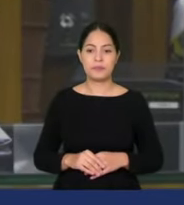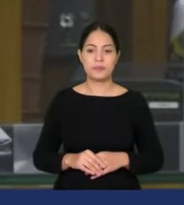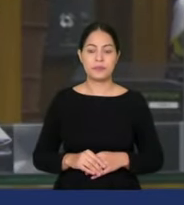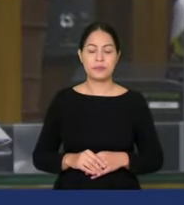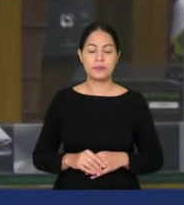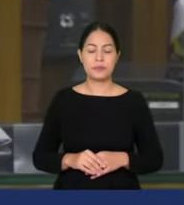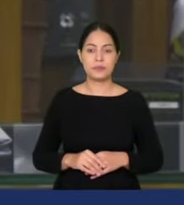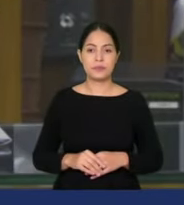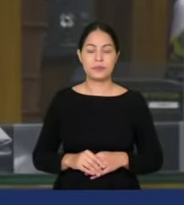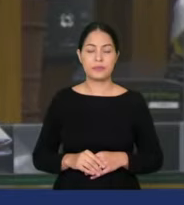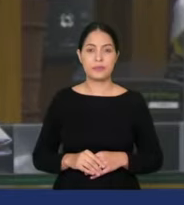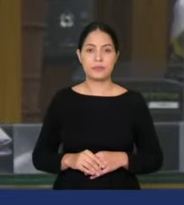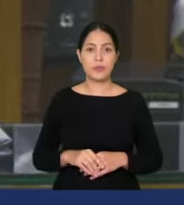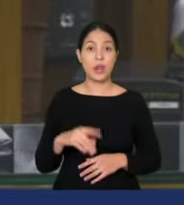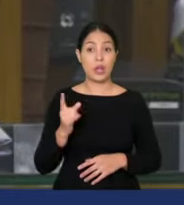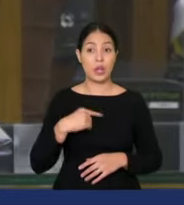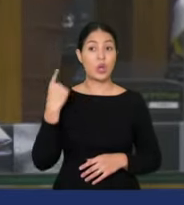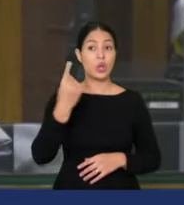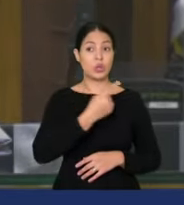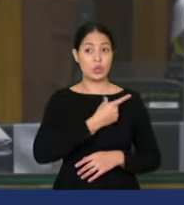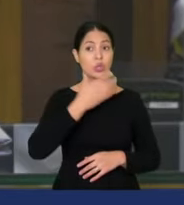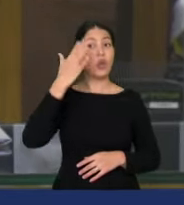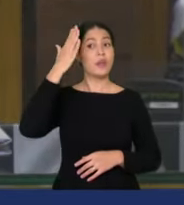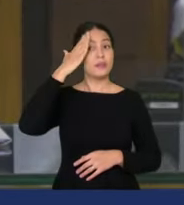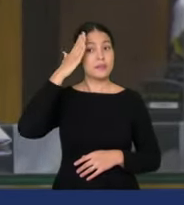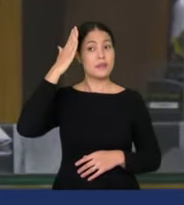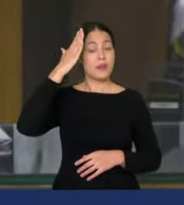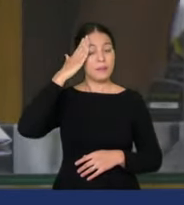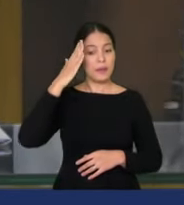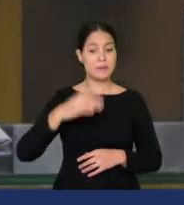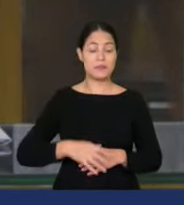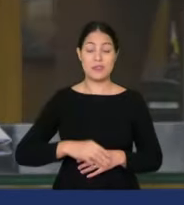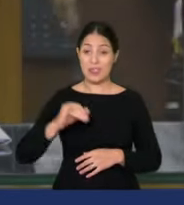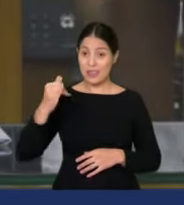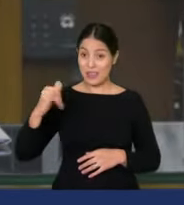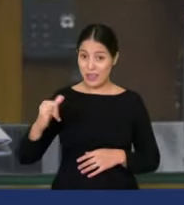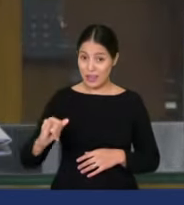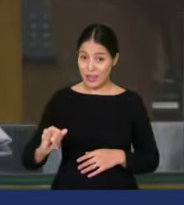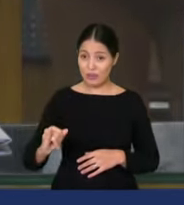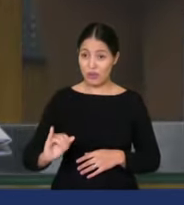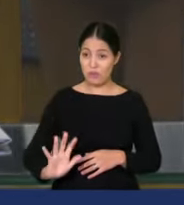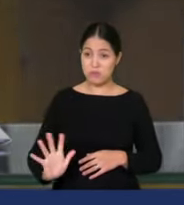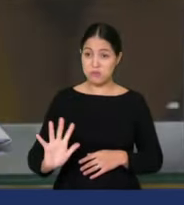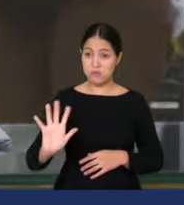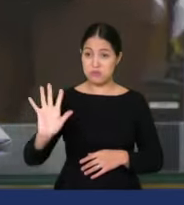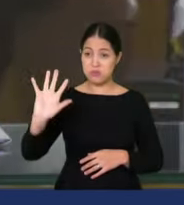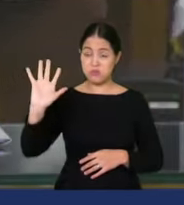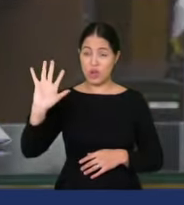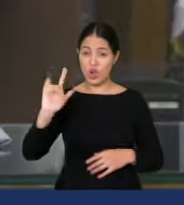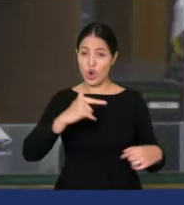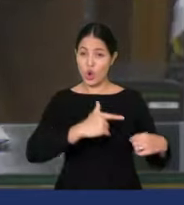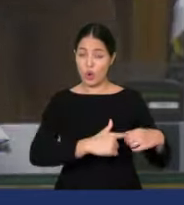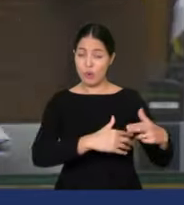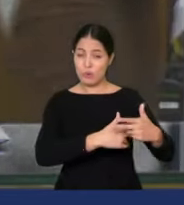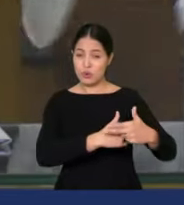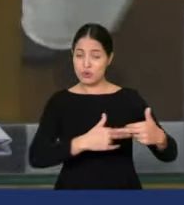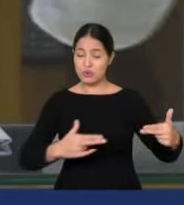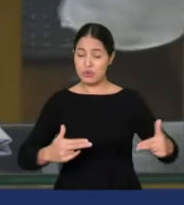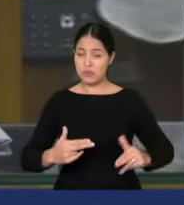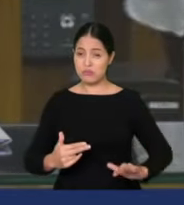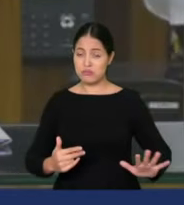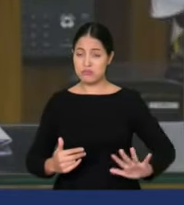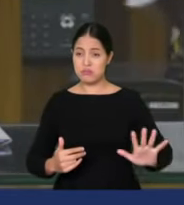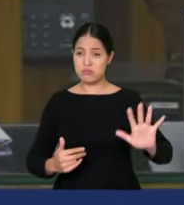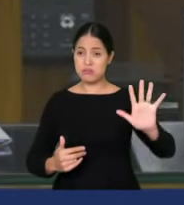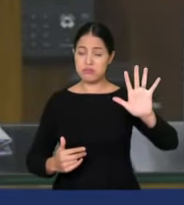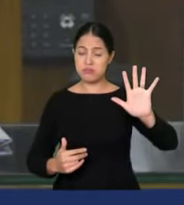do custo da energia elétrica e dos combustíveis fósseis são inevitavelmente repassados aos preços dos